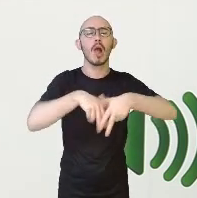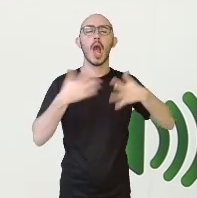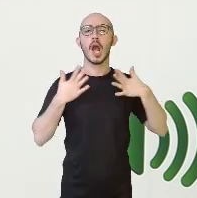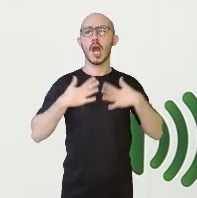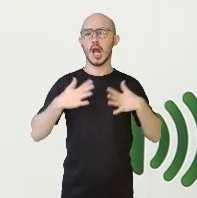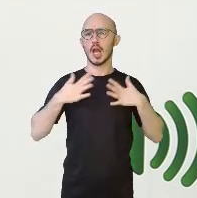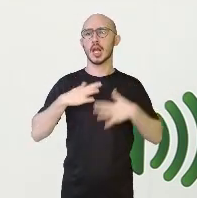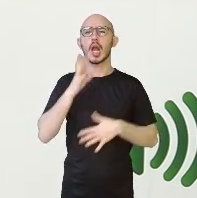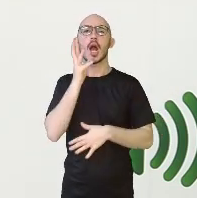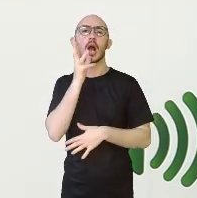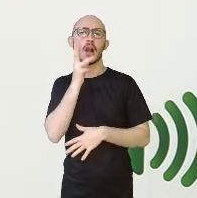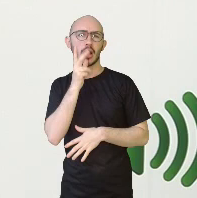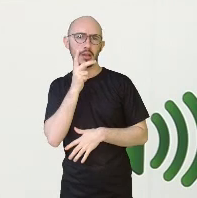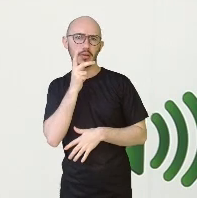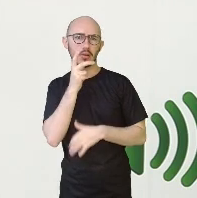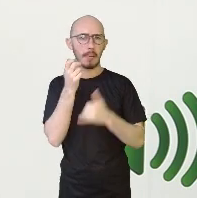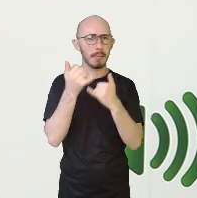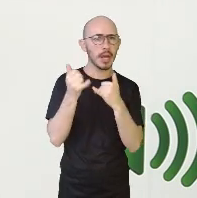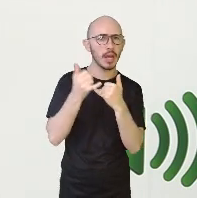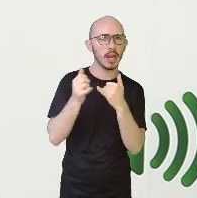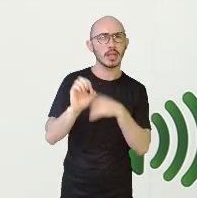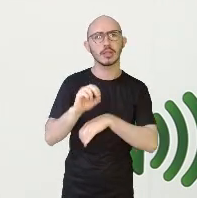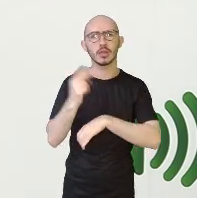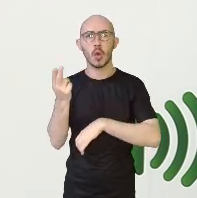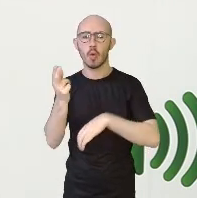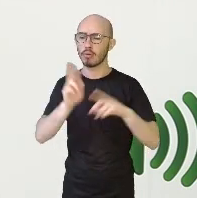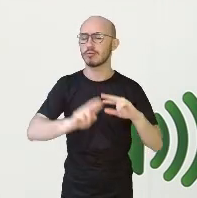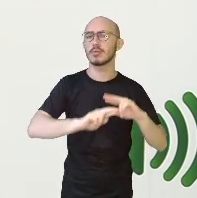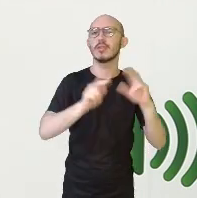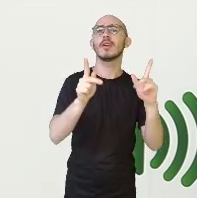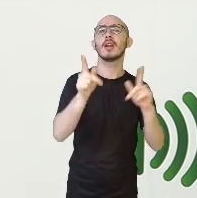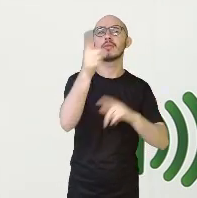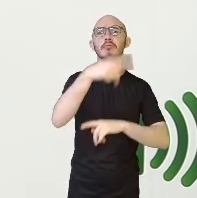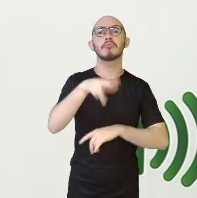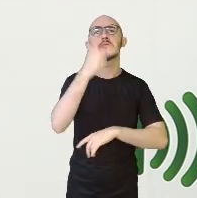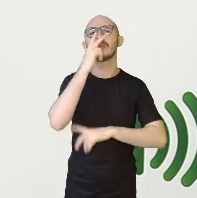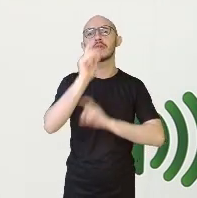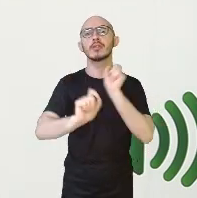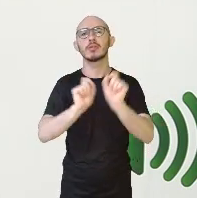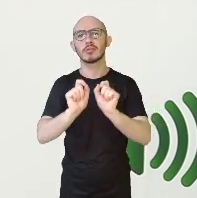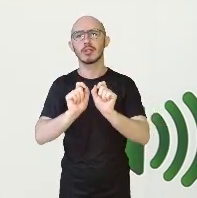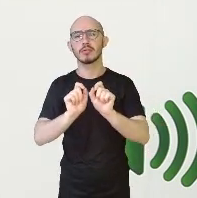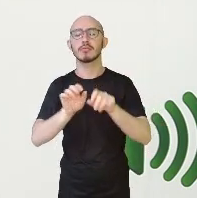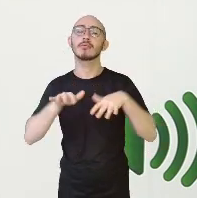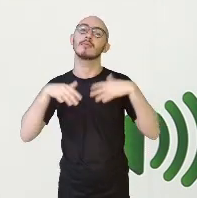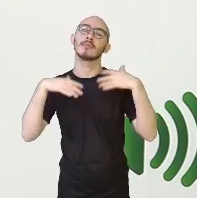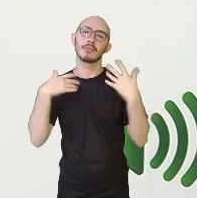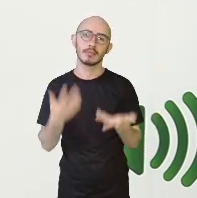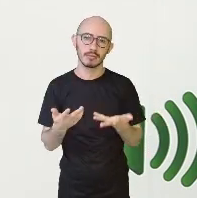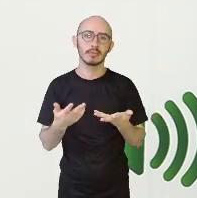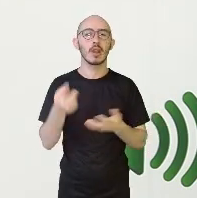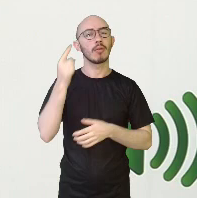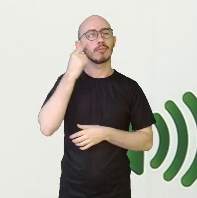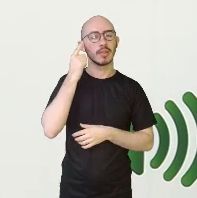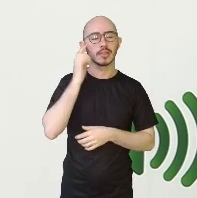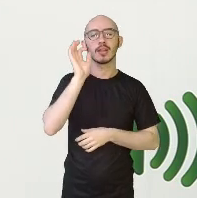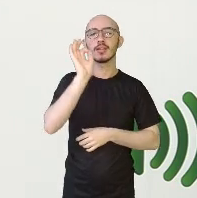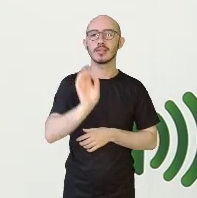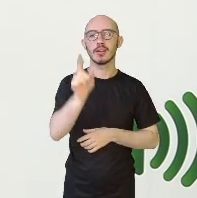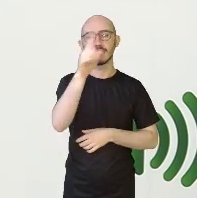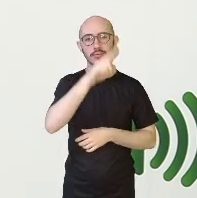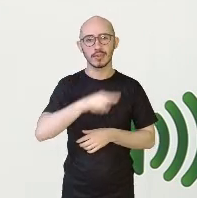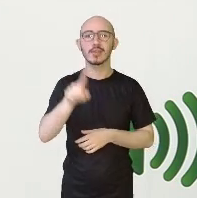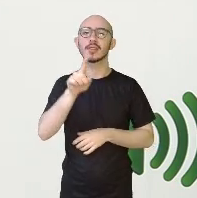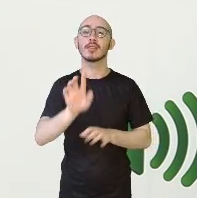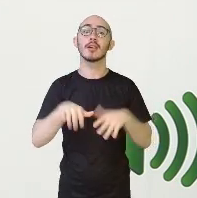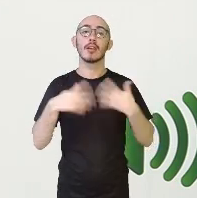diferente? Está mais próximo ou está mais distante do frevo? É exatamente isso que você está pensando.